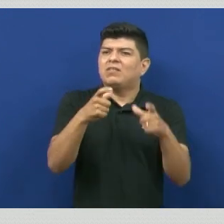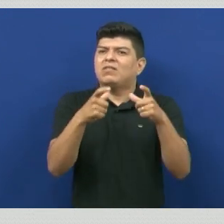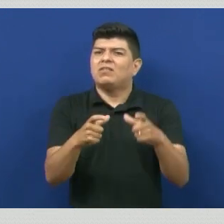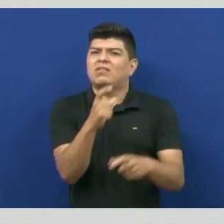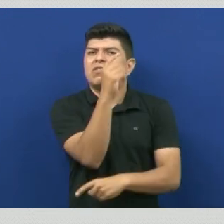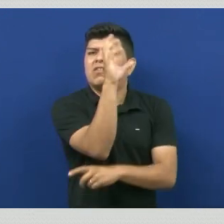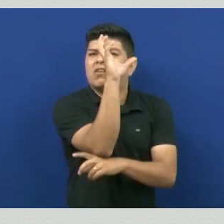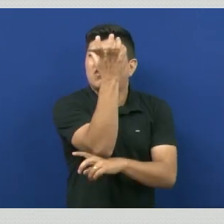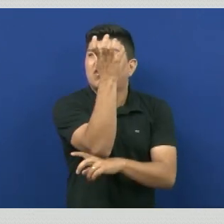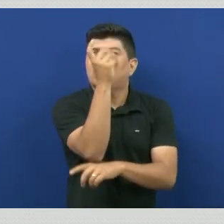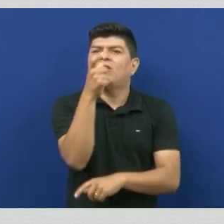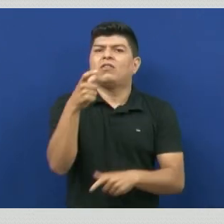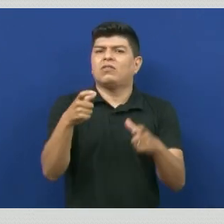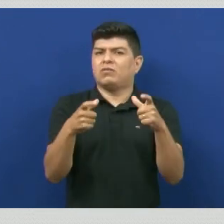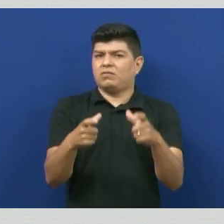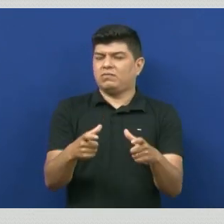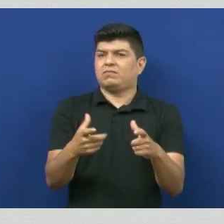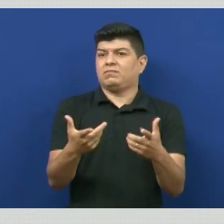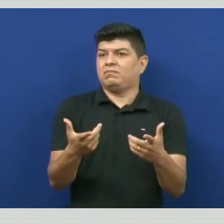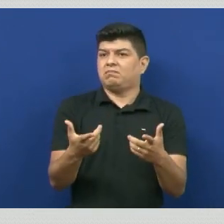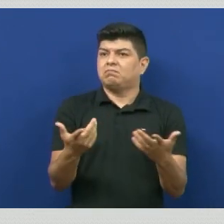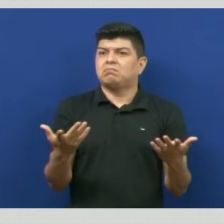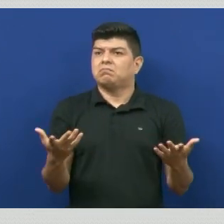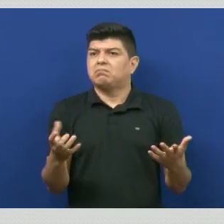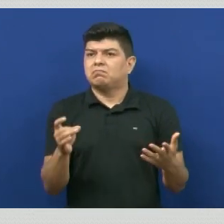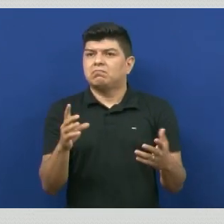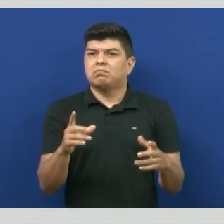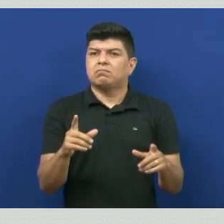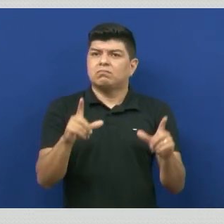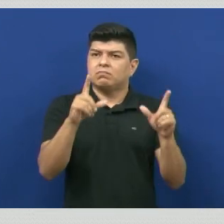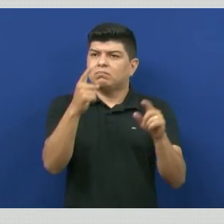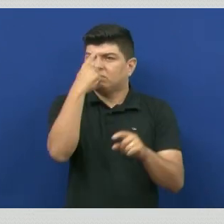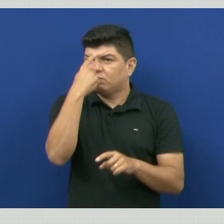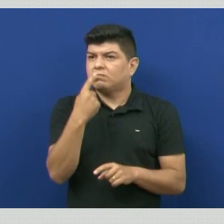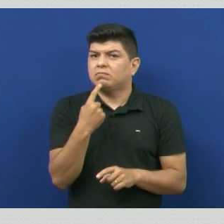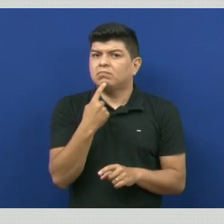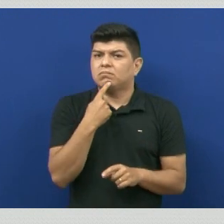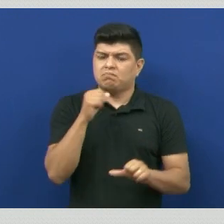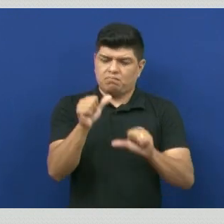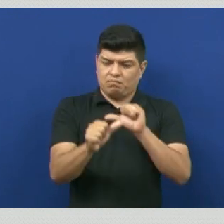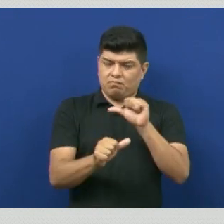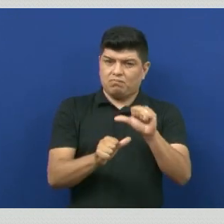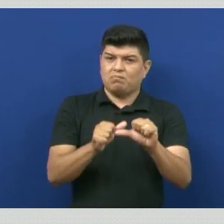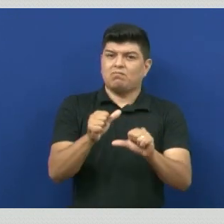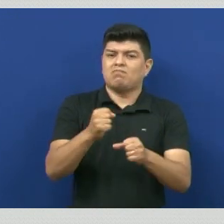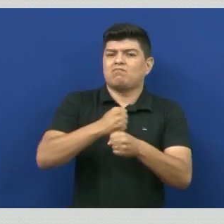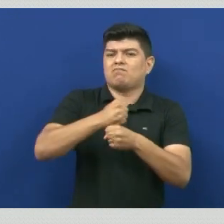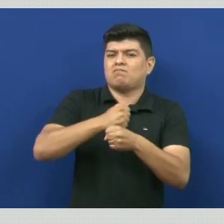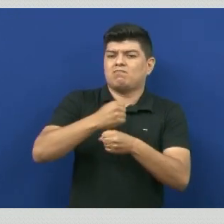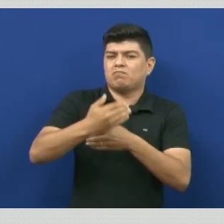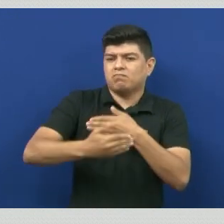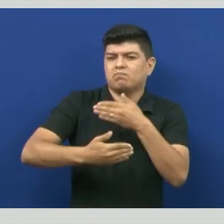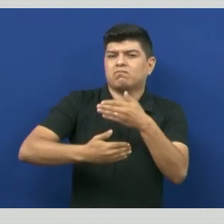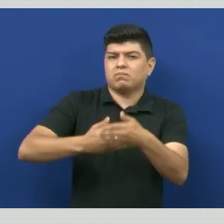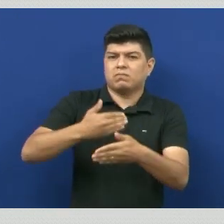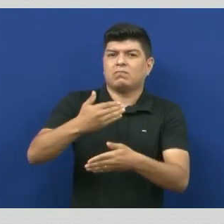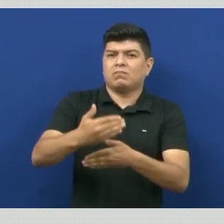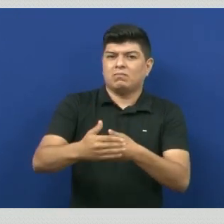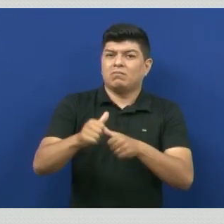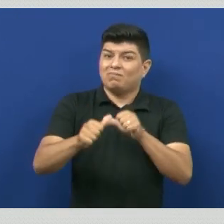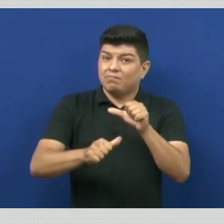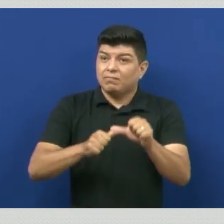árvores e tudo mais, né? Essa paisagem se modificou ao longo dos anos aqui na capital do nosso